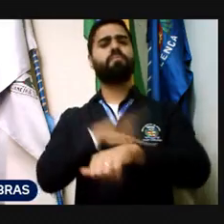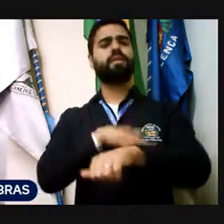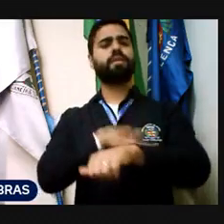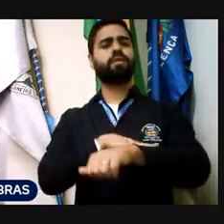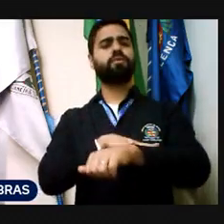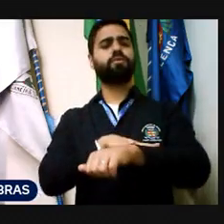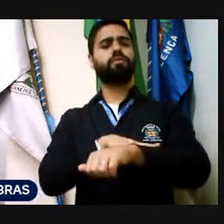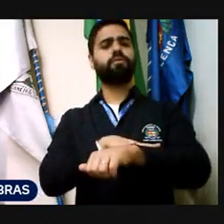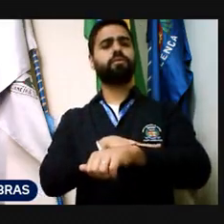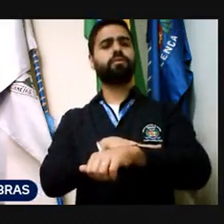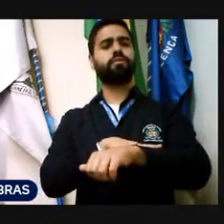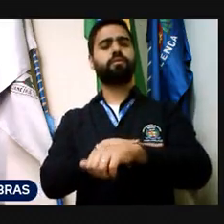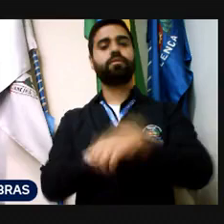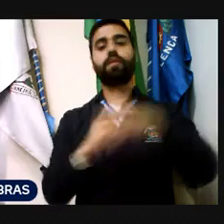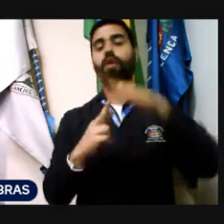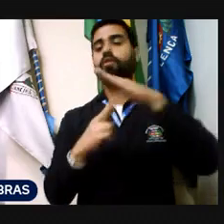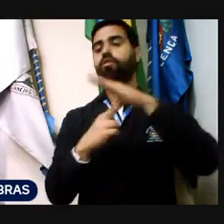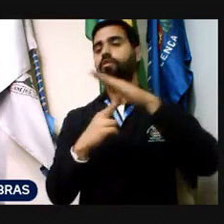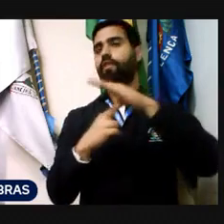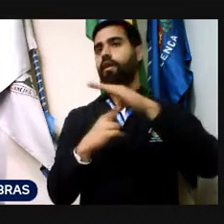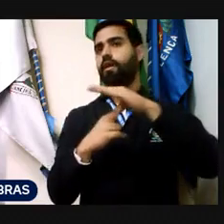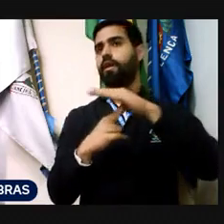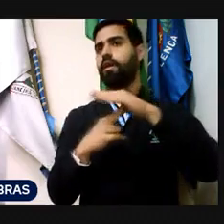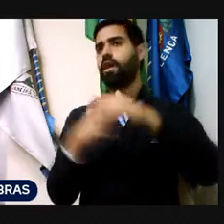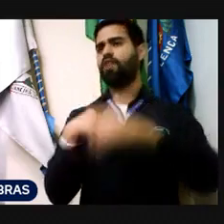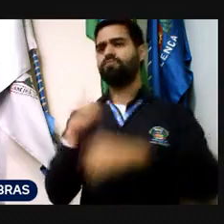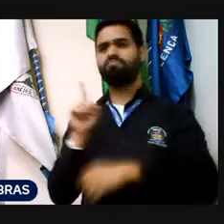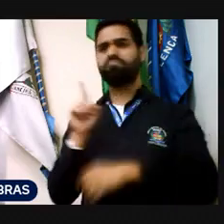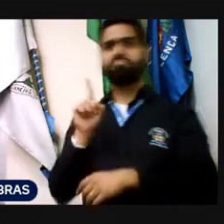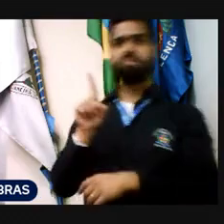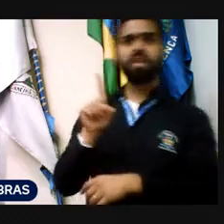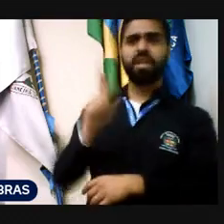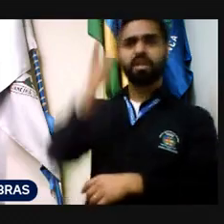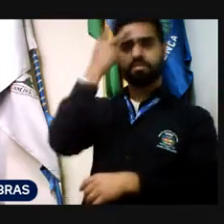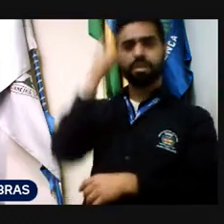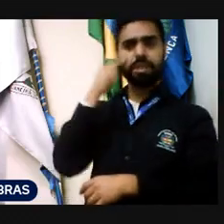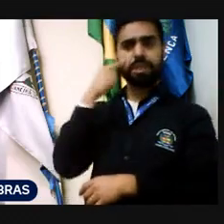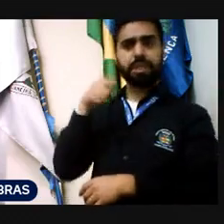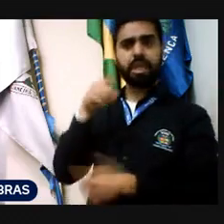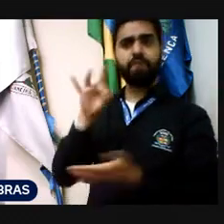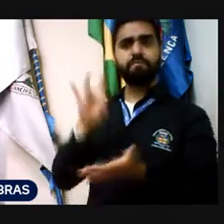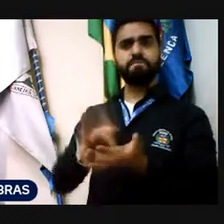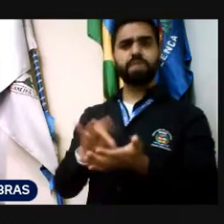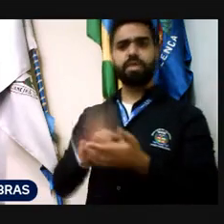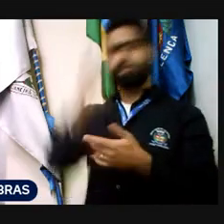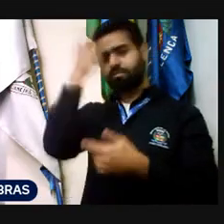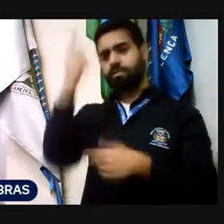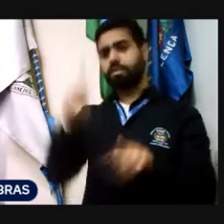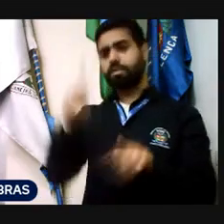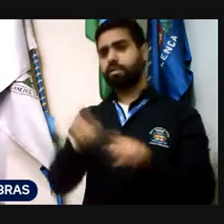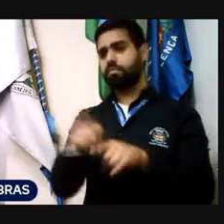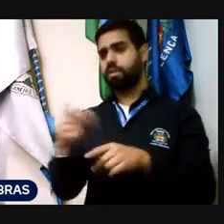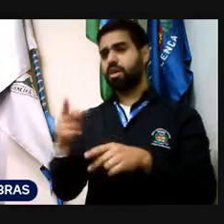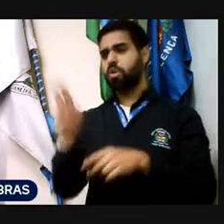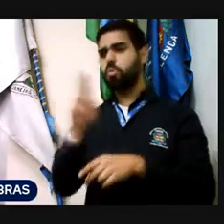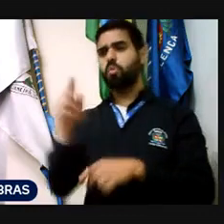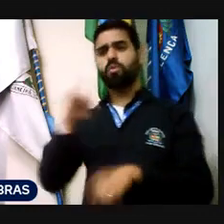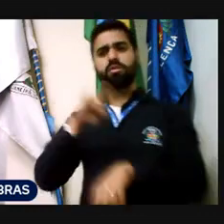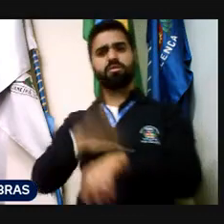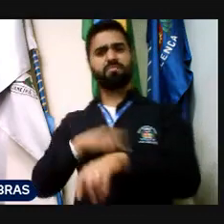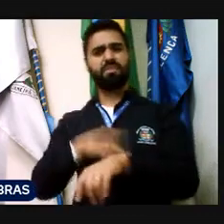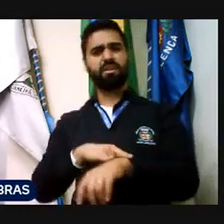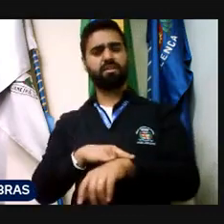da rodoviária Princesa da Serra. Tive presente alguns relatos de algumas pessoas que ali utilizam